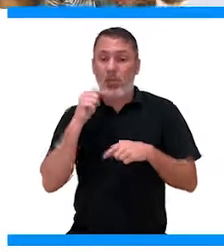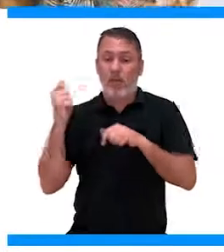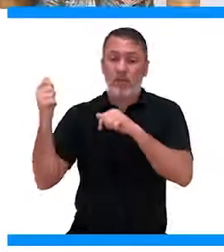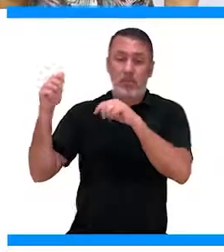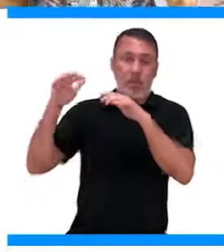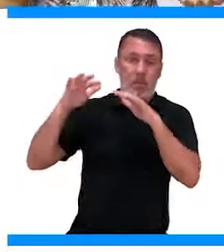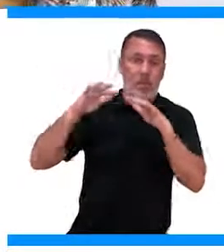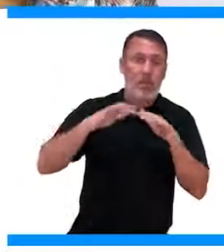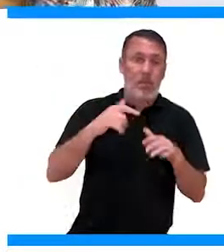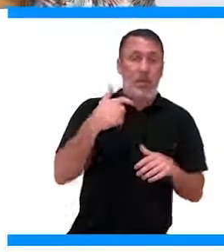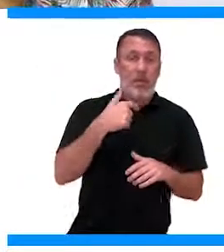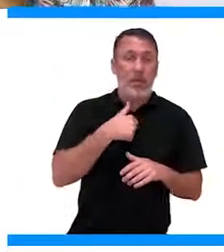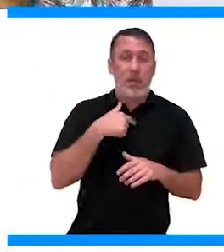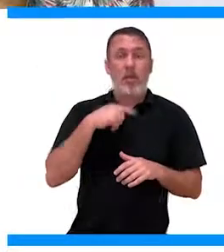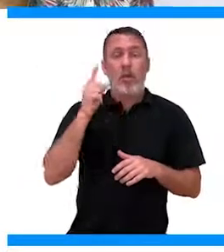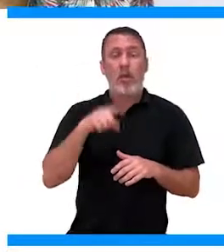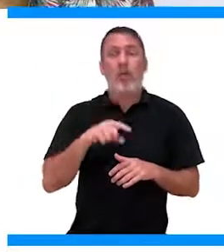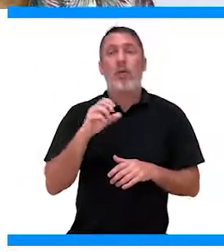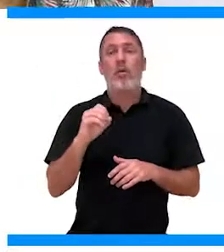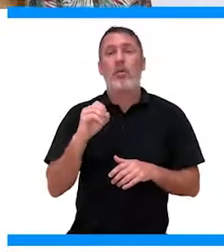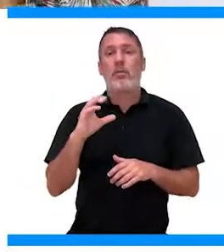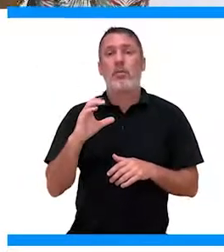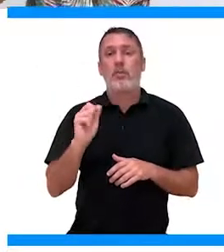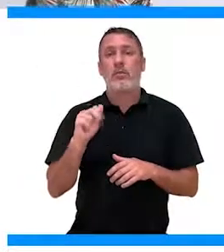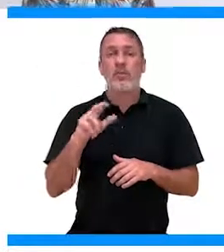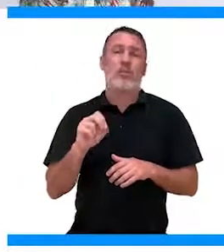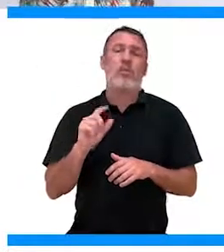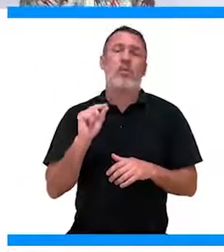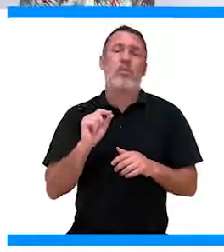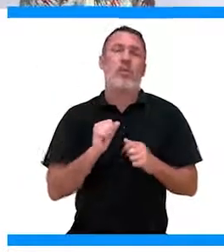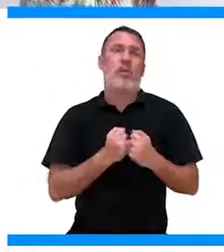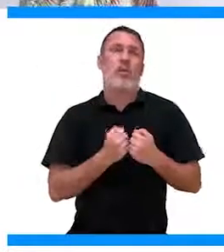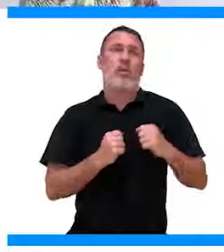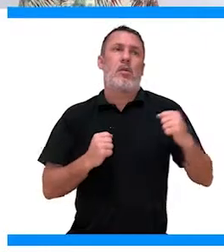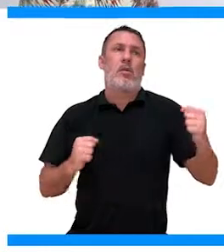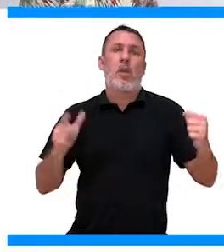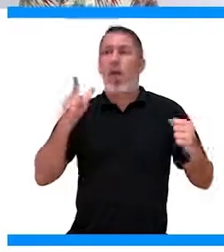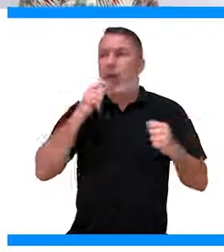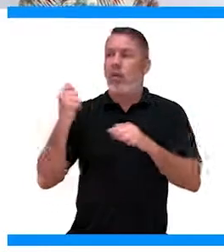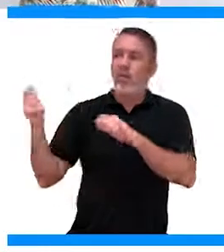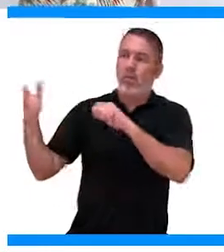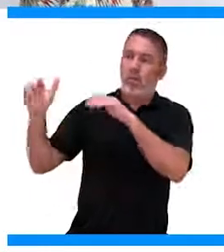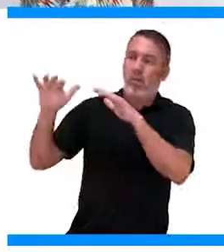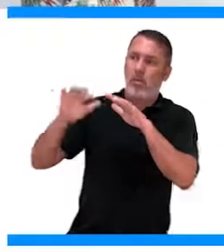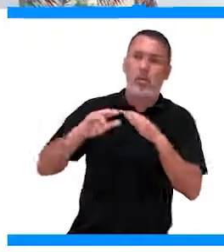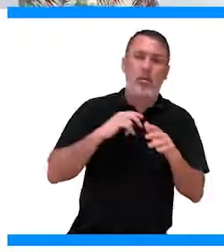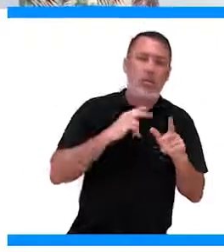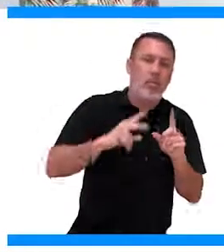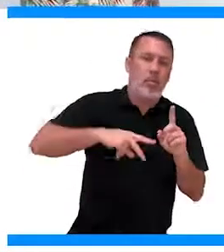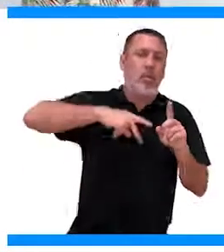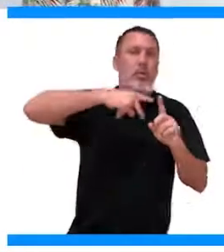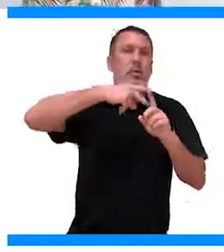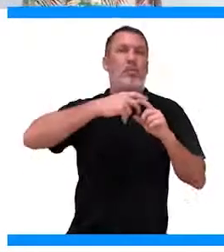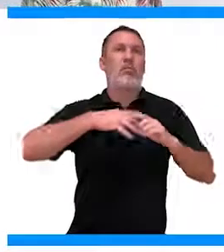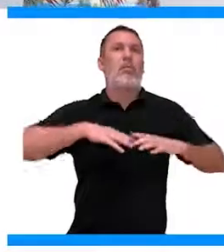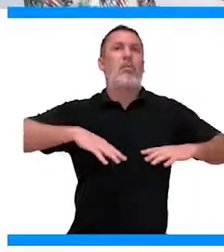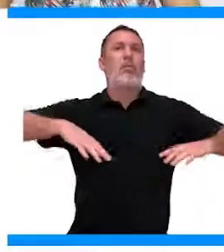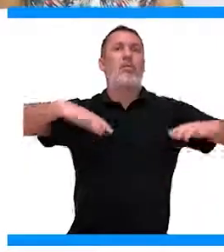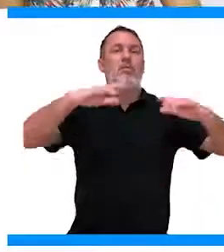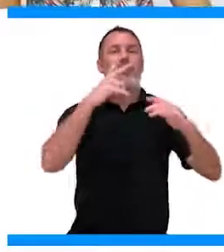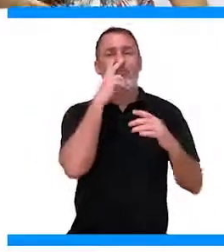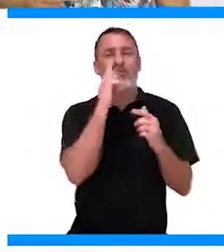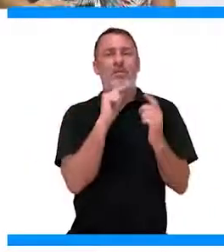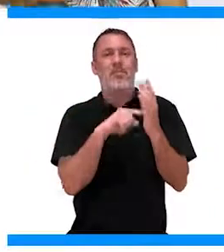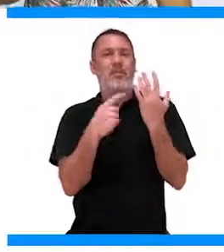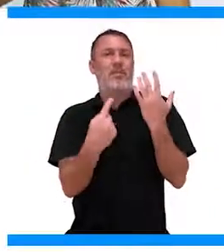oceano. Ele está dizendo que ele é um oceano, né? Se expande, cresce. Você vem para mim e eu cresço, eu